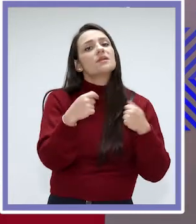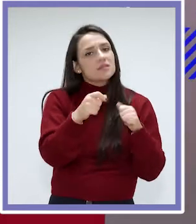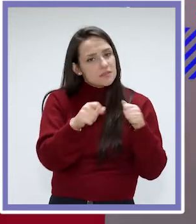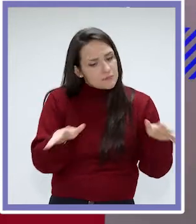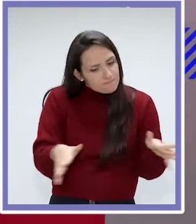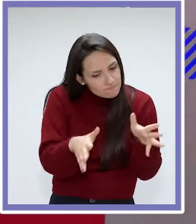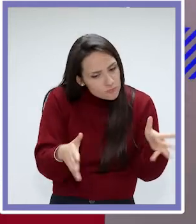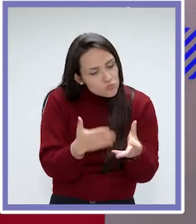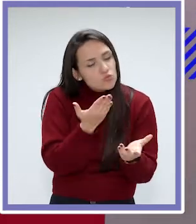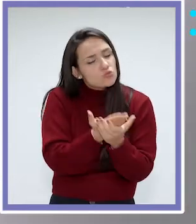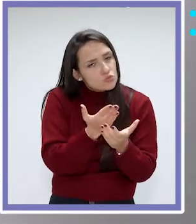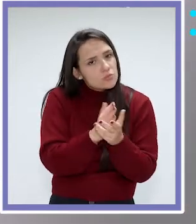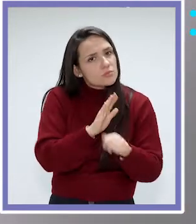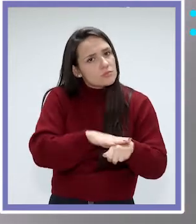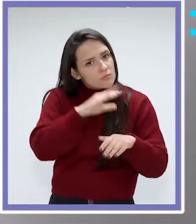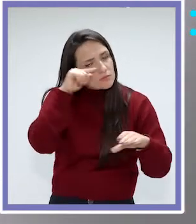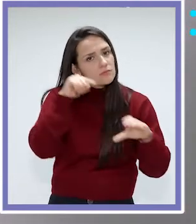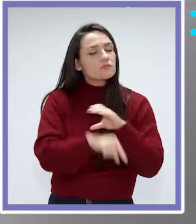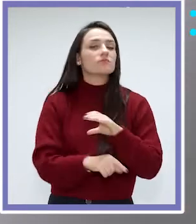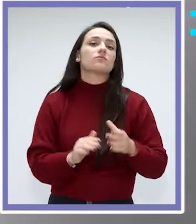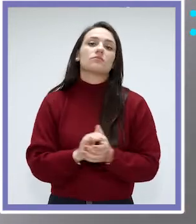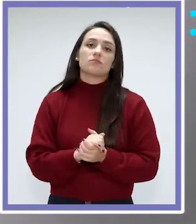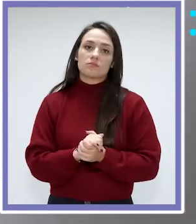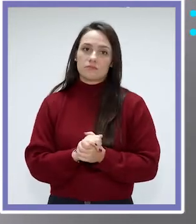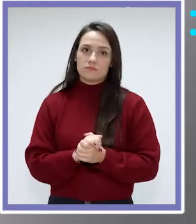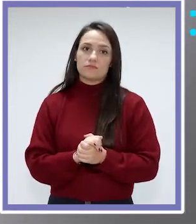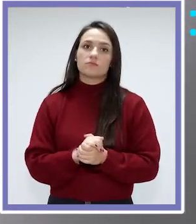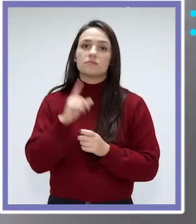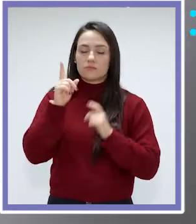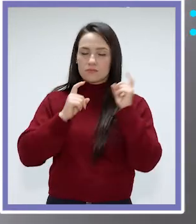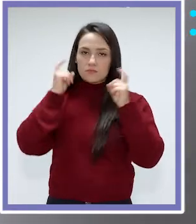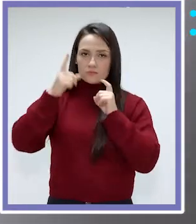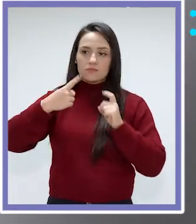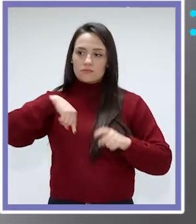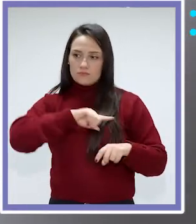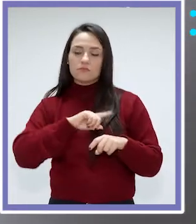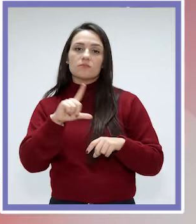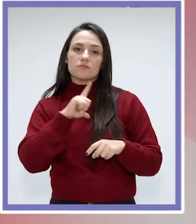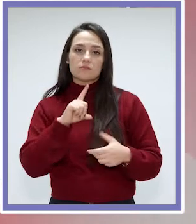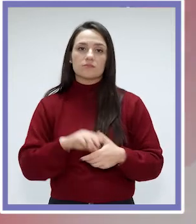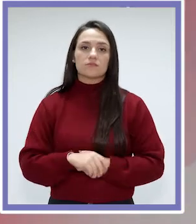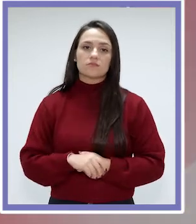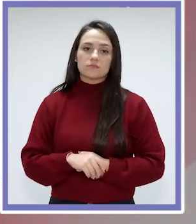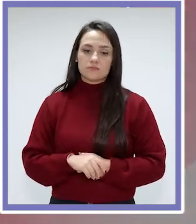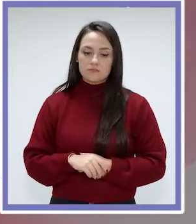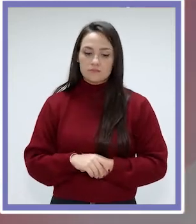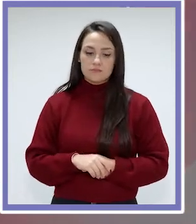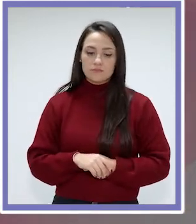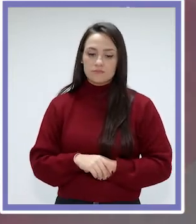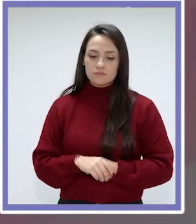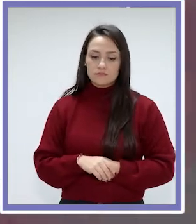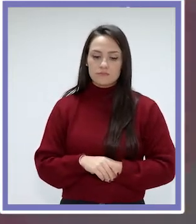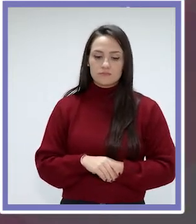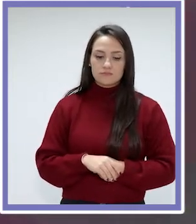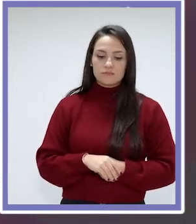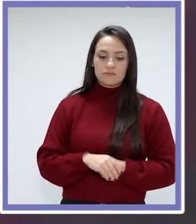universidades. Então, essa é uma grande preocupação que a gente tem também, né? Mas assim é muito